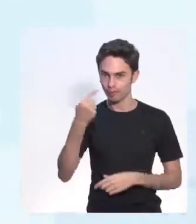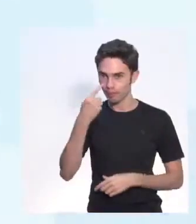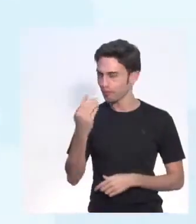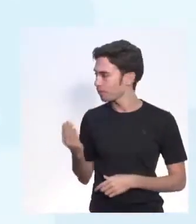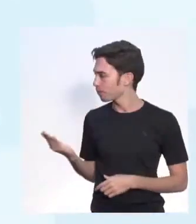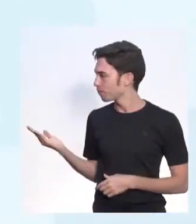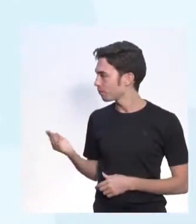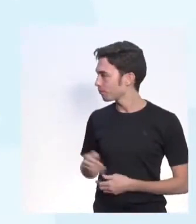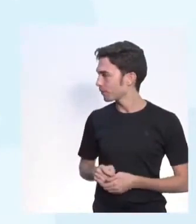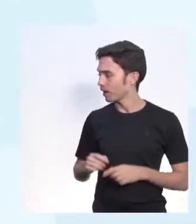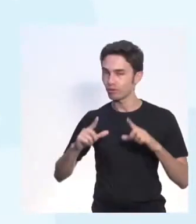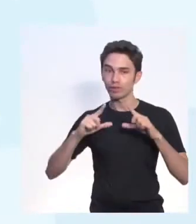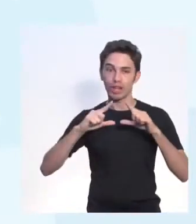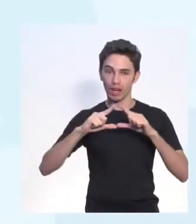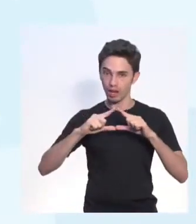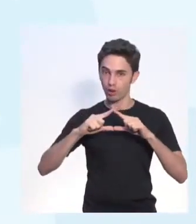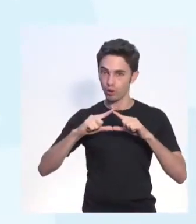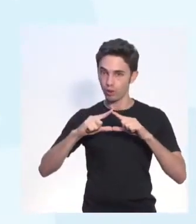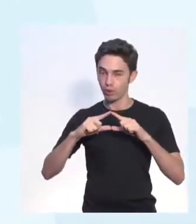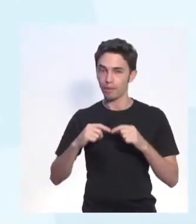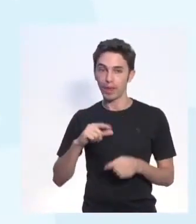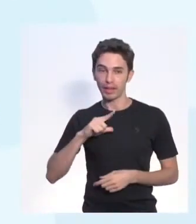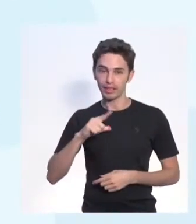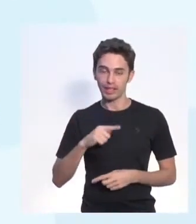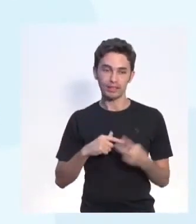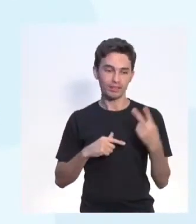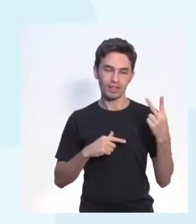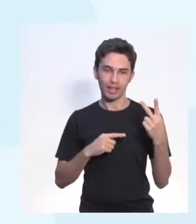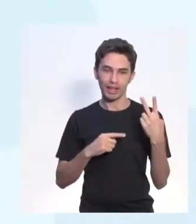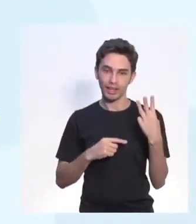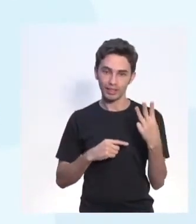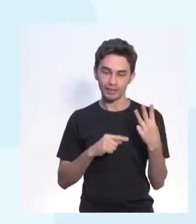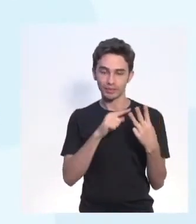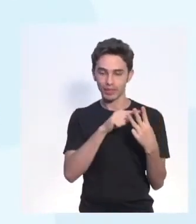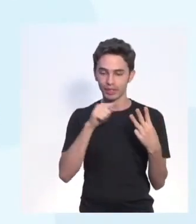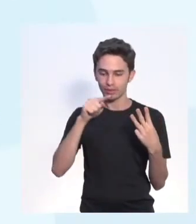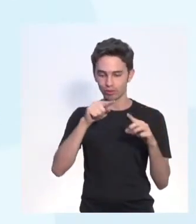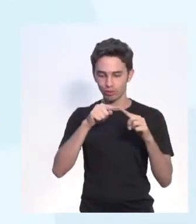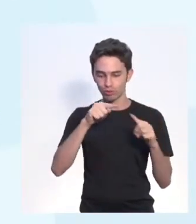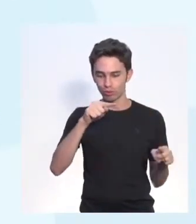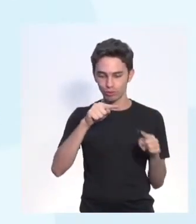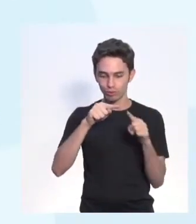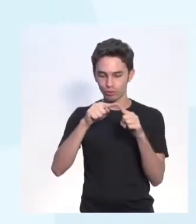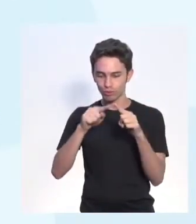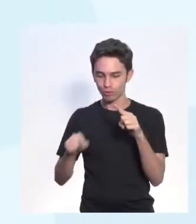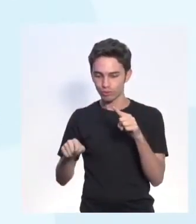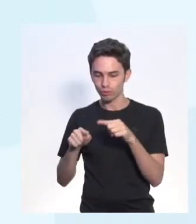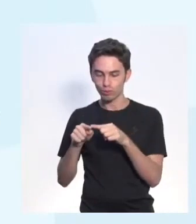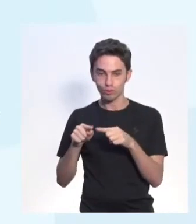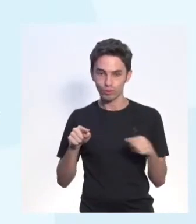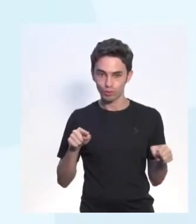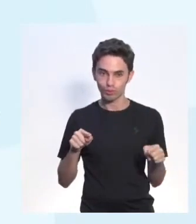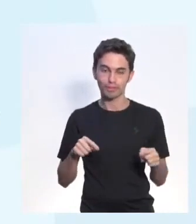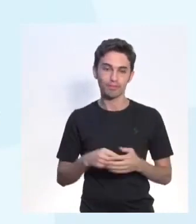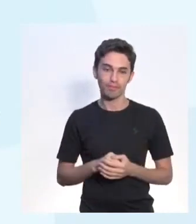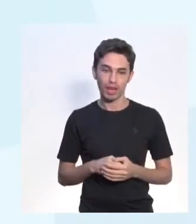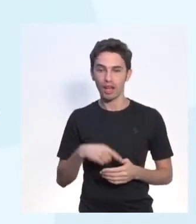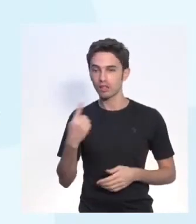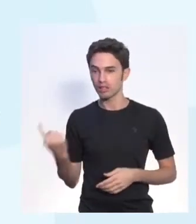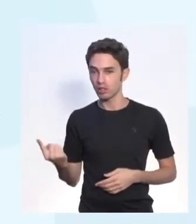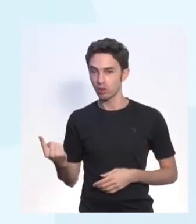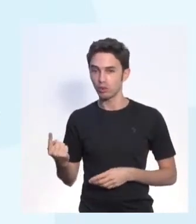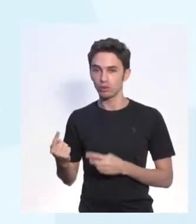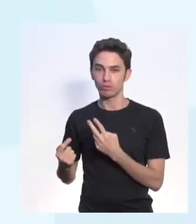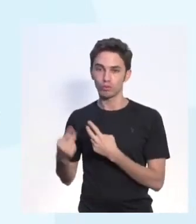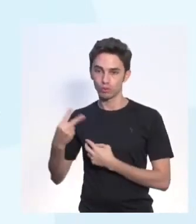O triângulo tem 3 lados. Então, você vai pegar os 3 valores e vai somar. A segunda figura é um retângulo. Então, para achar o perímetro,